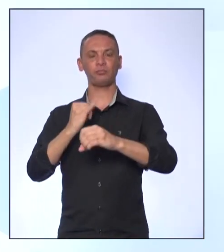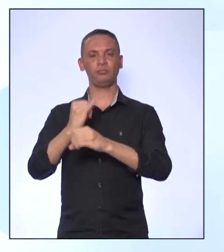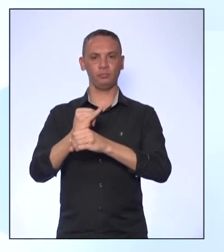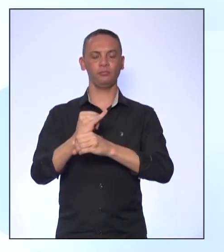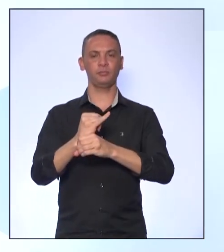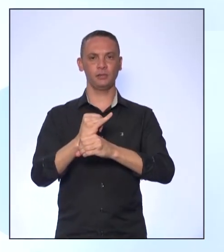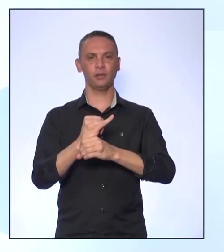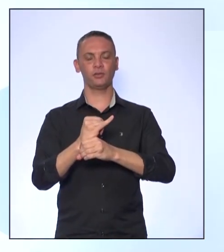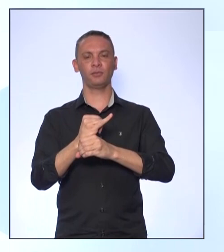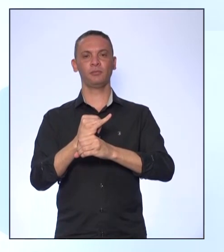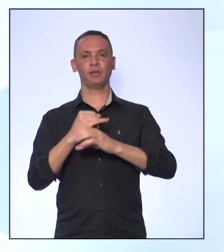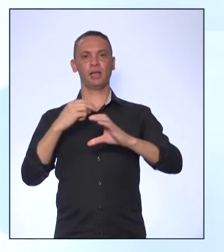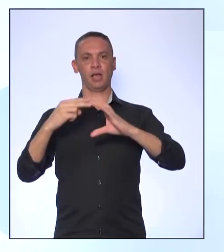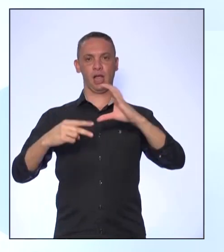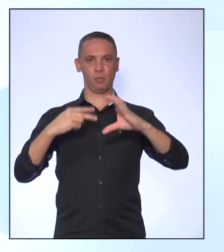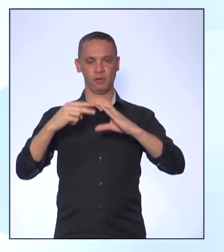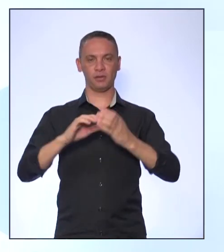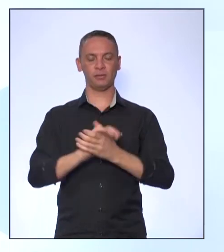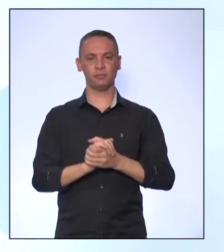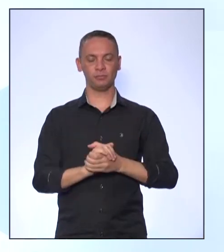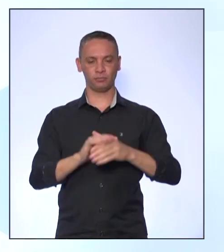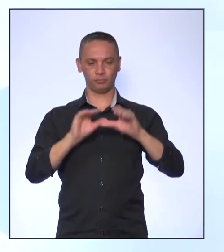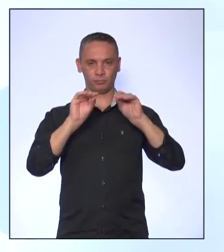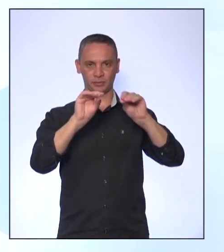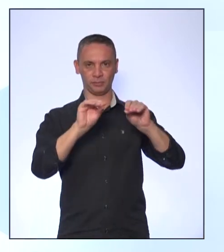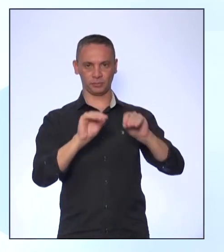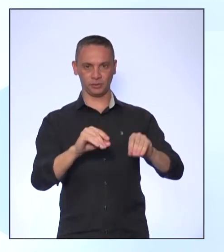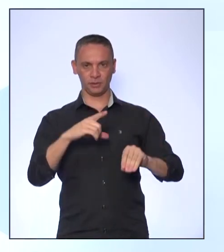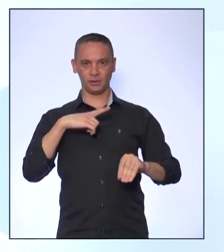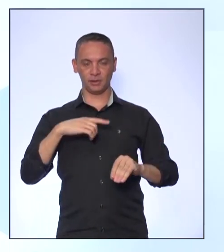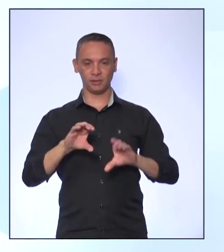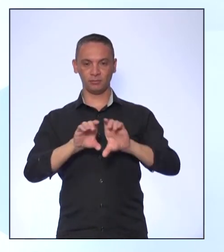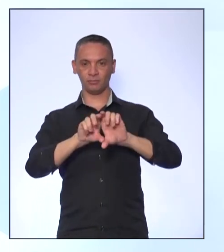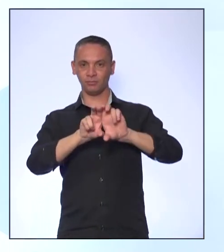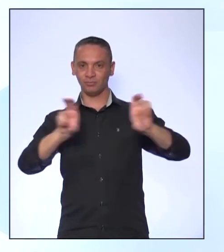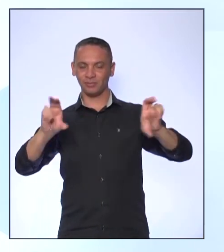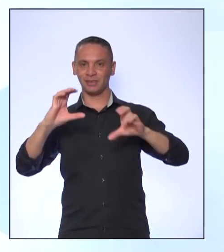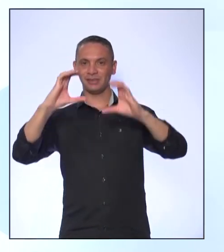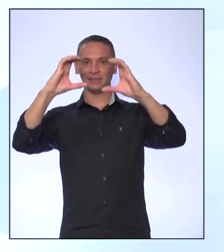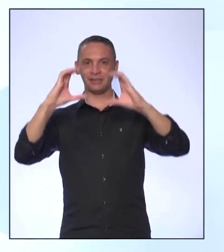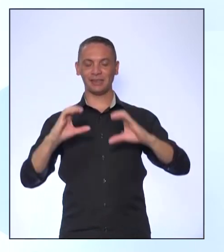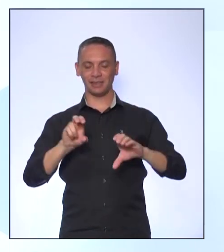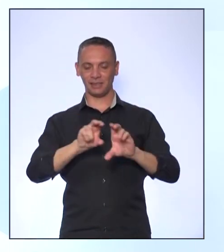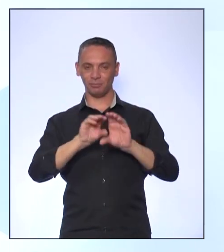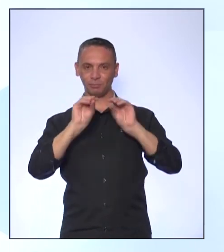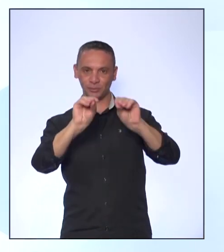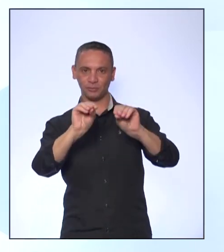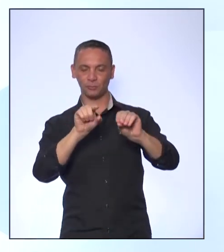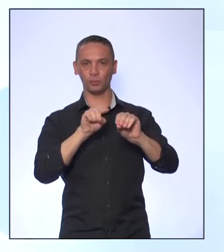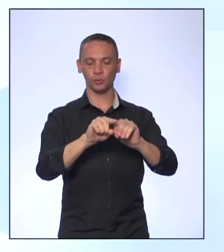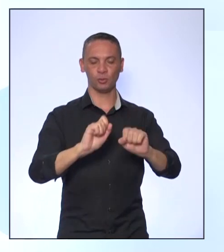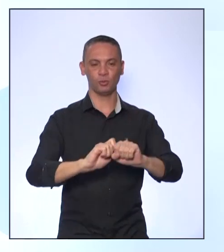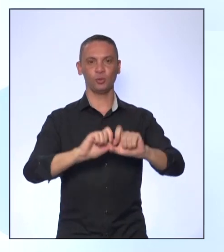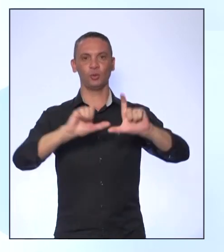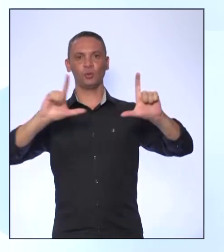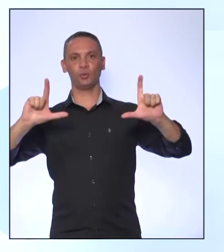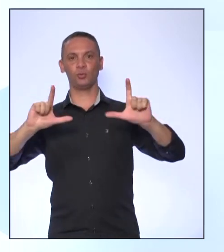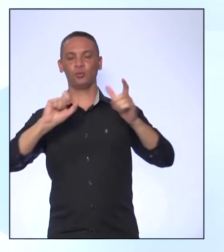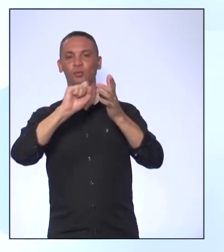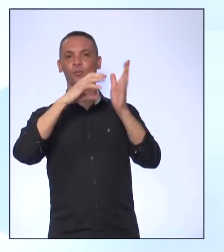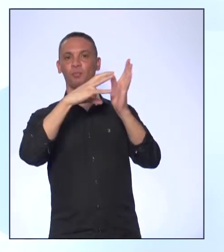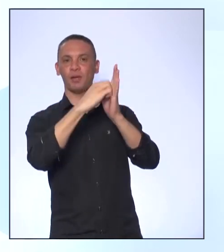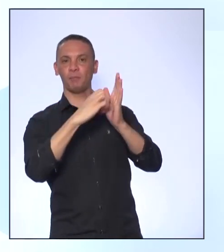Câmara, aí vai ter lá embaixo no site Cidadania, e você vai ter acesso a todos os